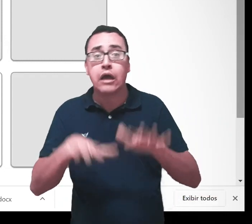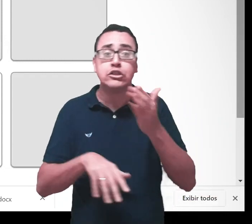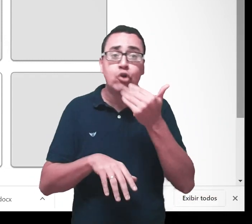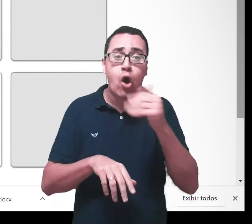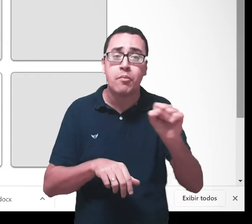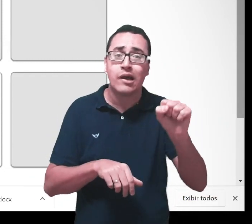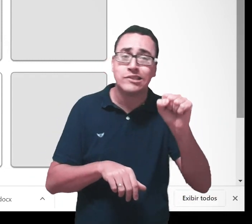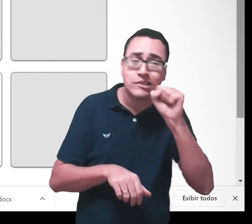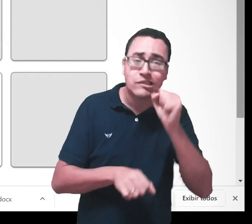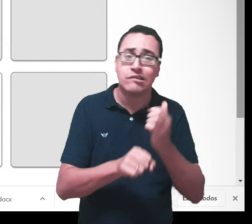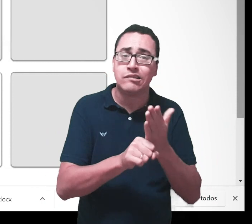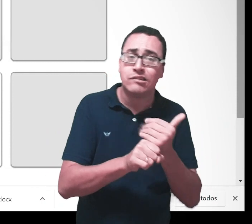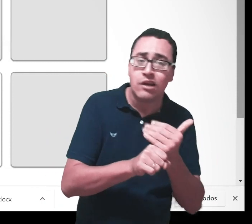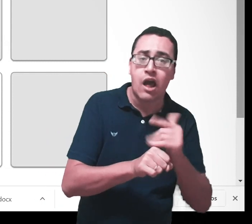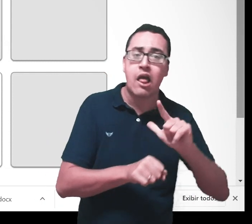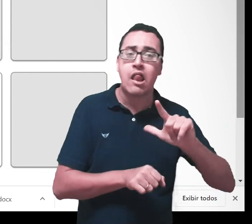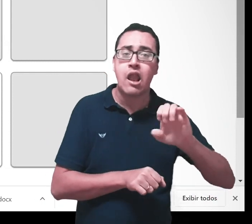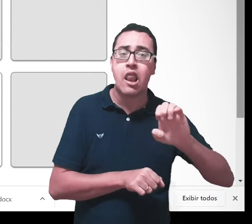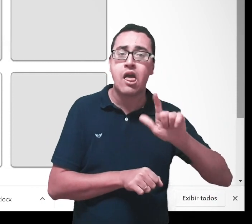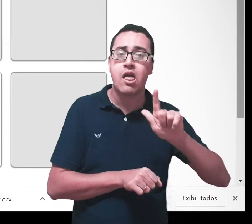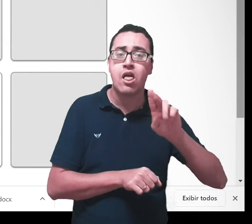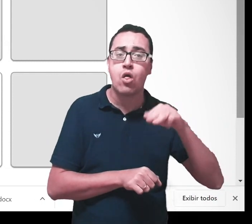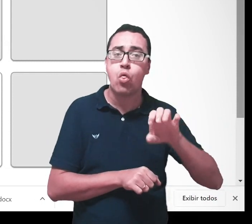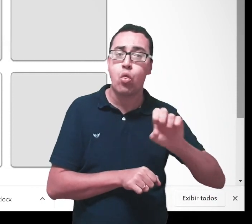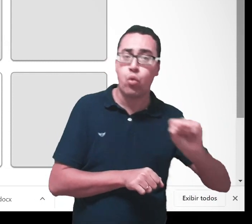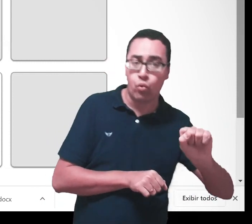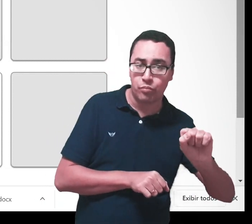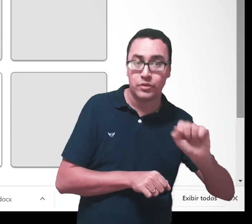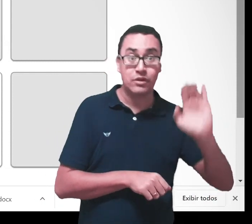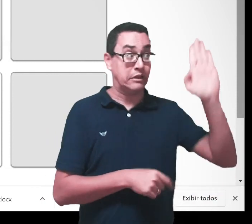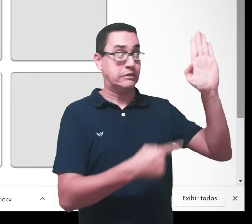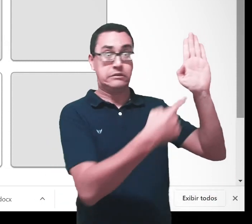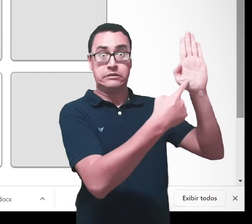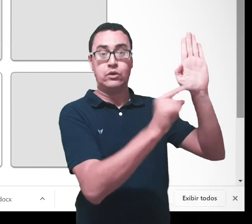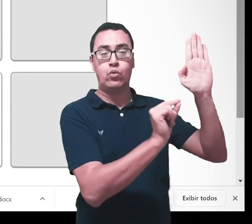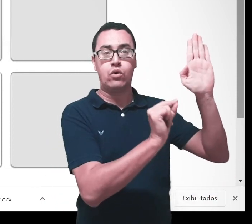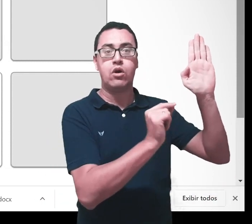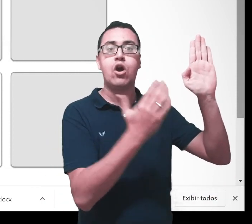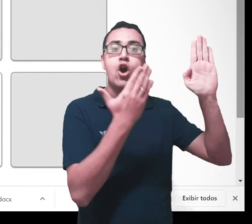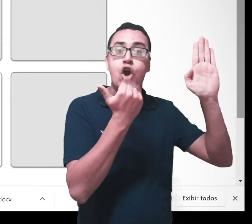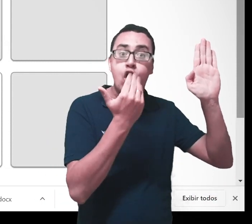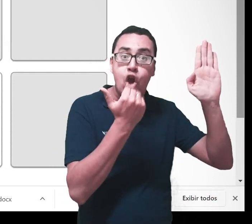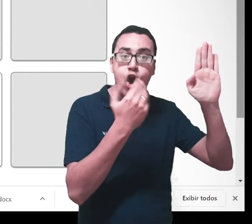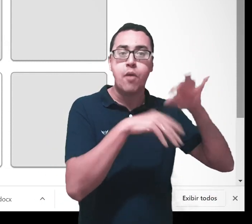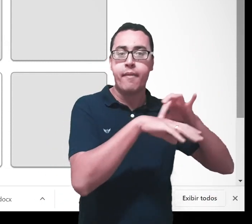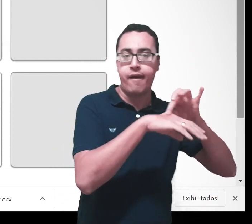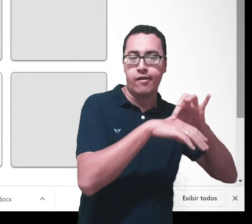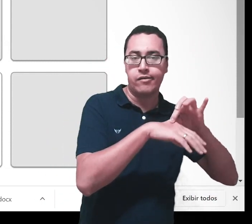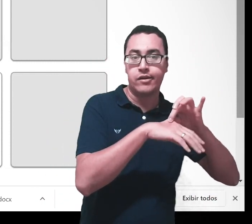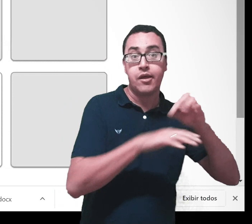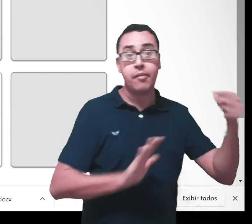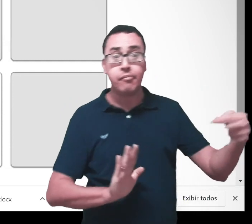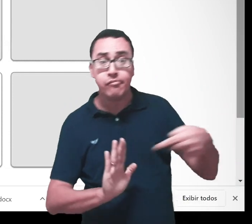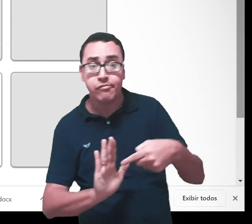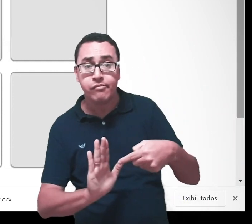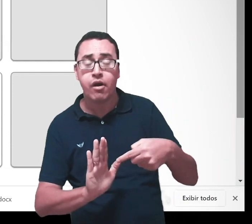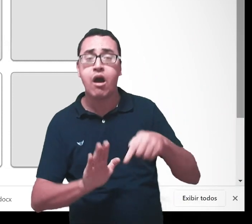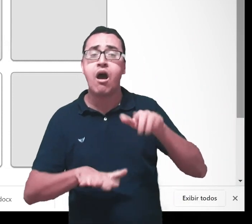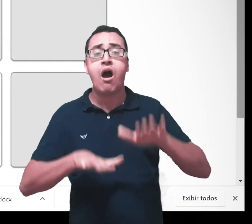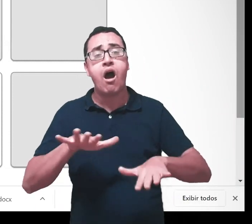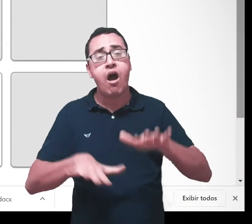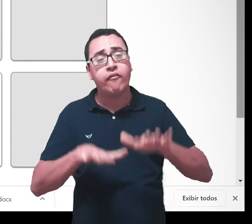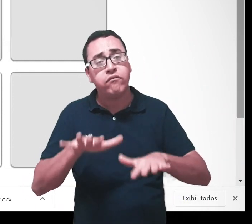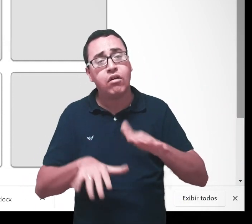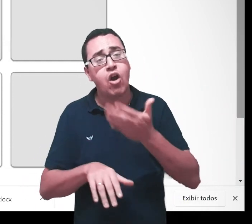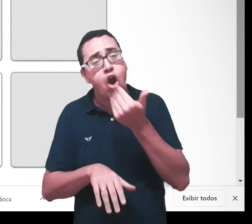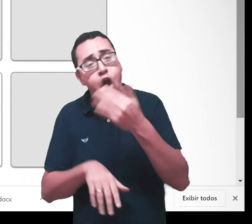legumes. Então, lá em cima a gente tem me alimento de carnes. E aqui embaixo, às vezes come carne,